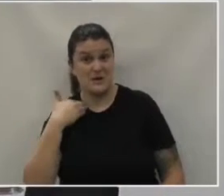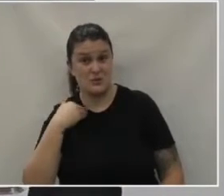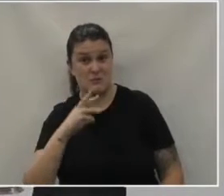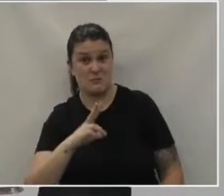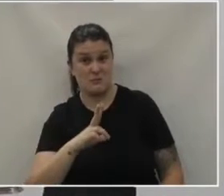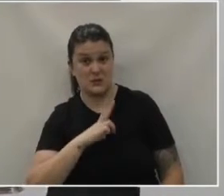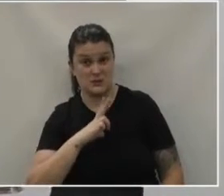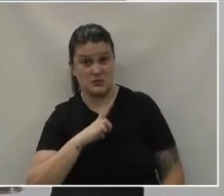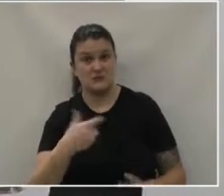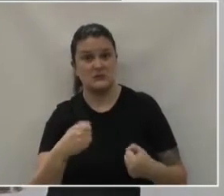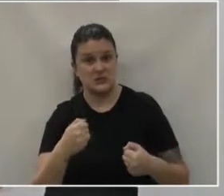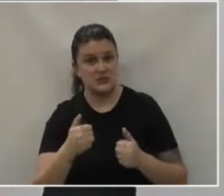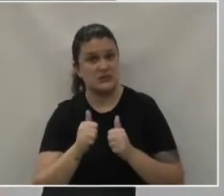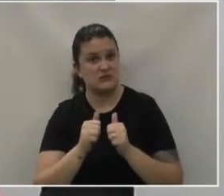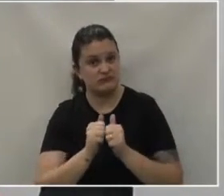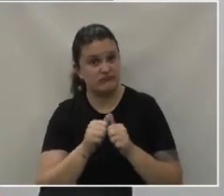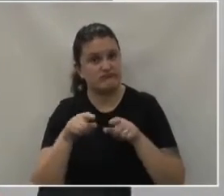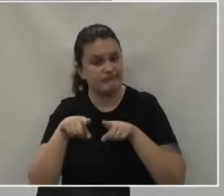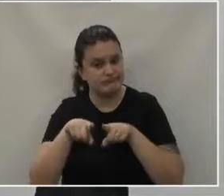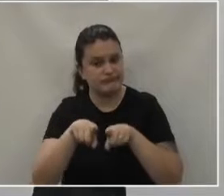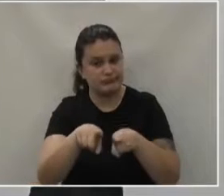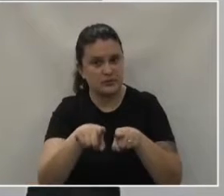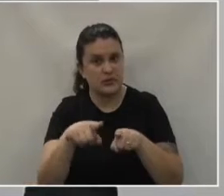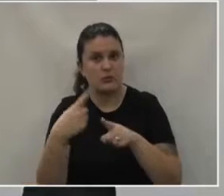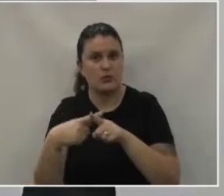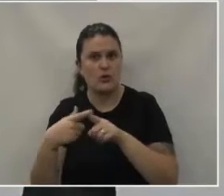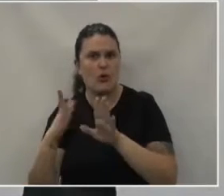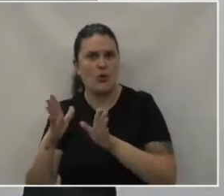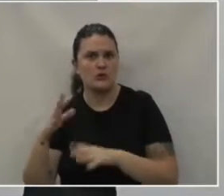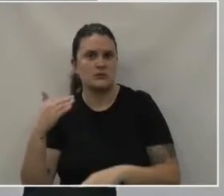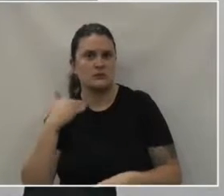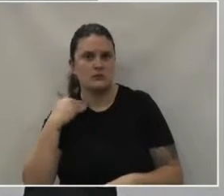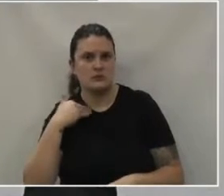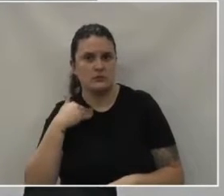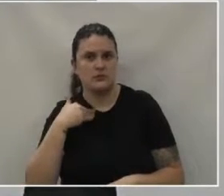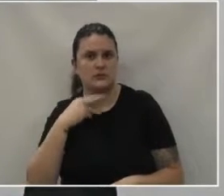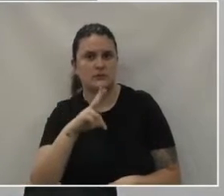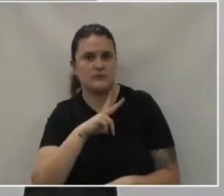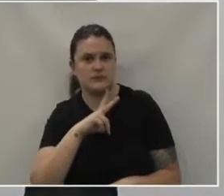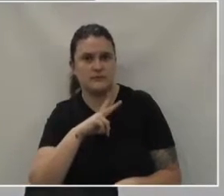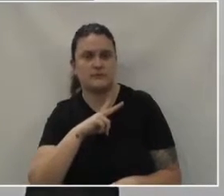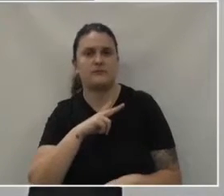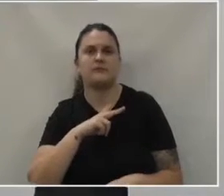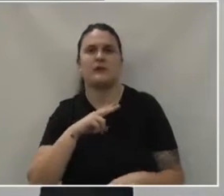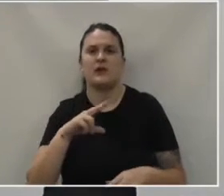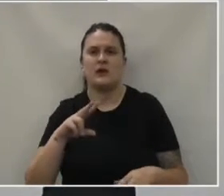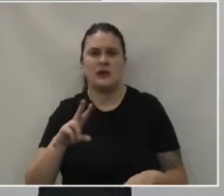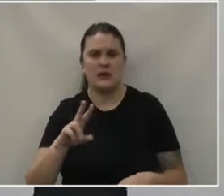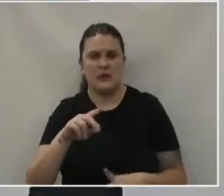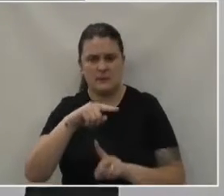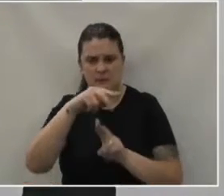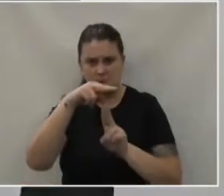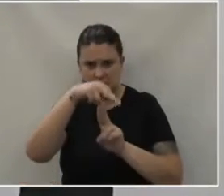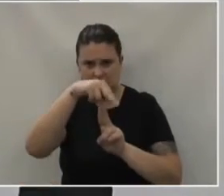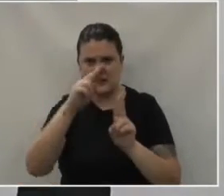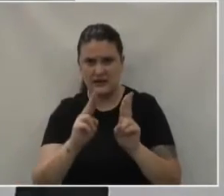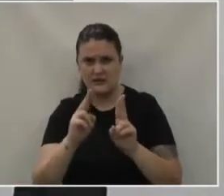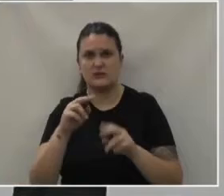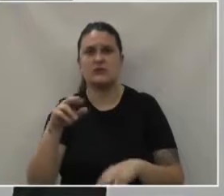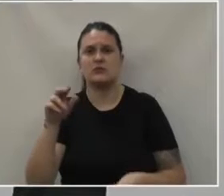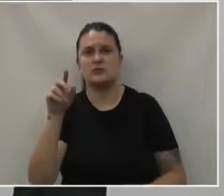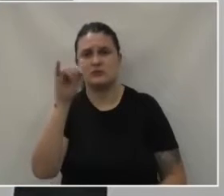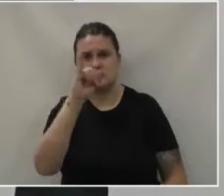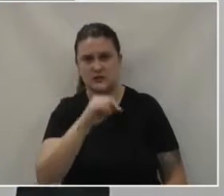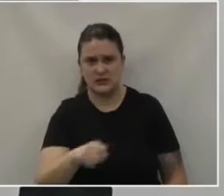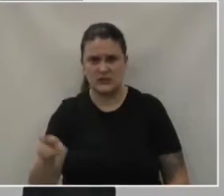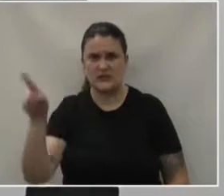acompanhar. Porque hoje os bancos privados, Bradesco, Itaú, entre tantos outros, só falta cobrar uma entrada, pôr